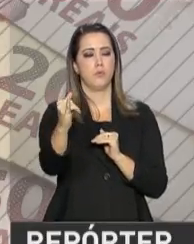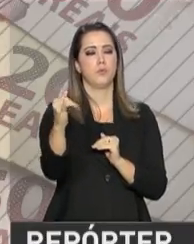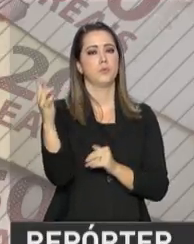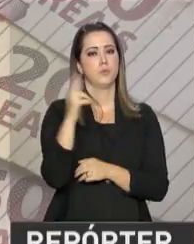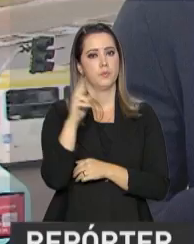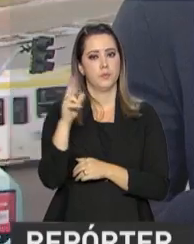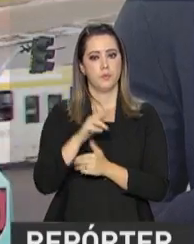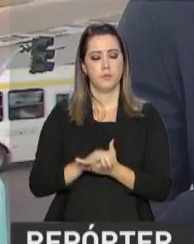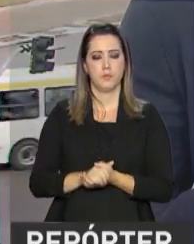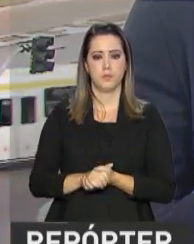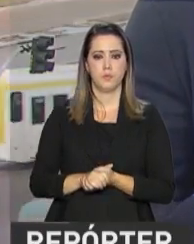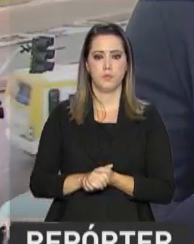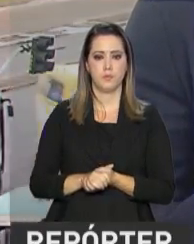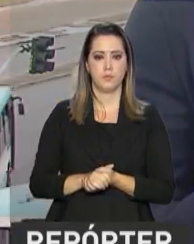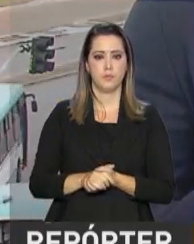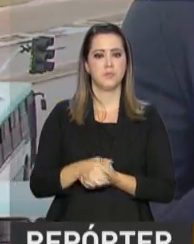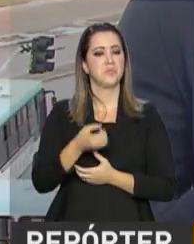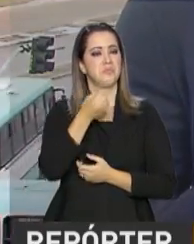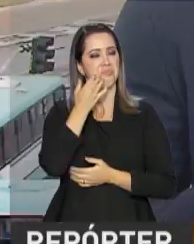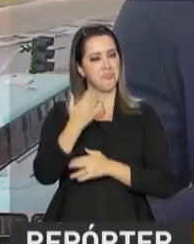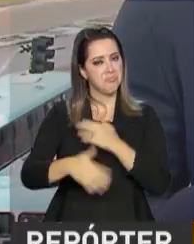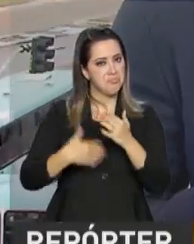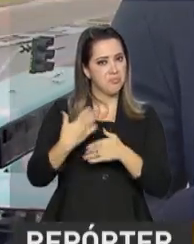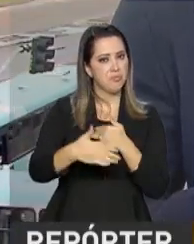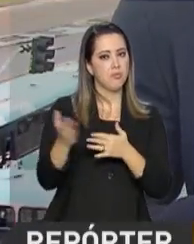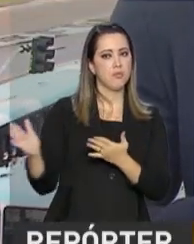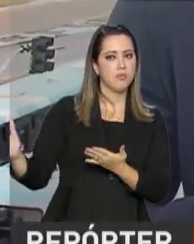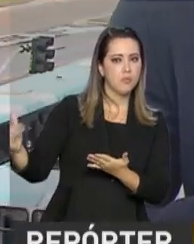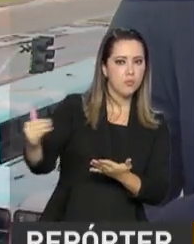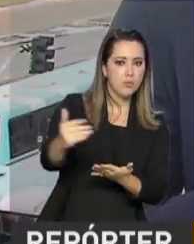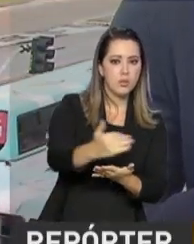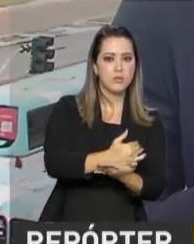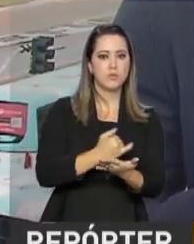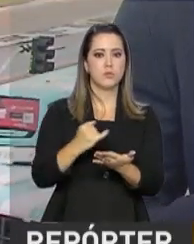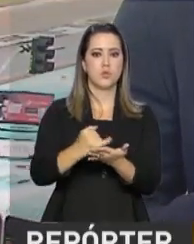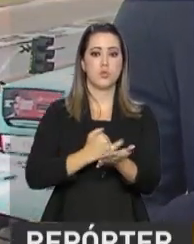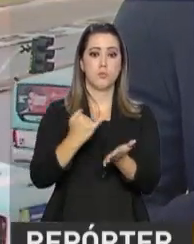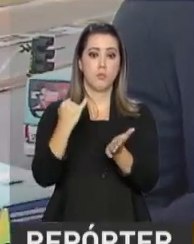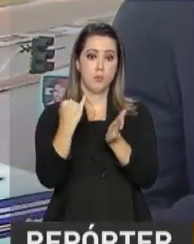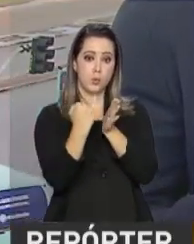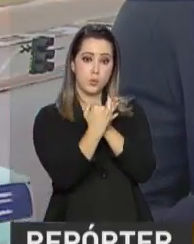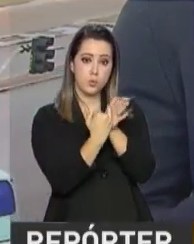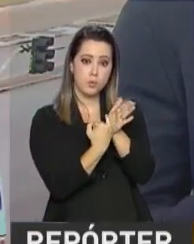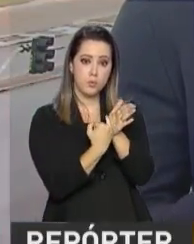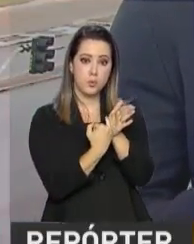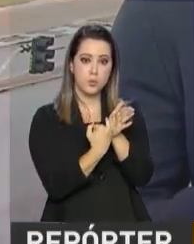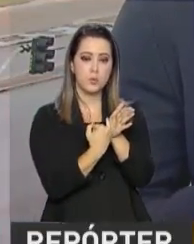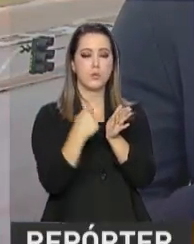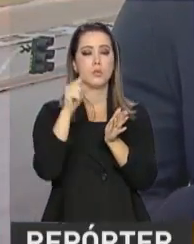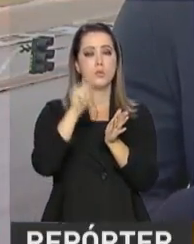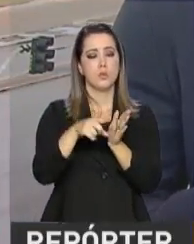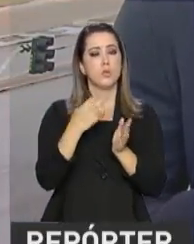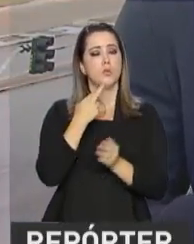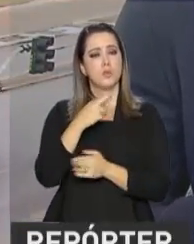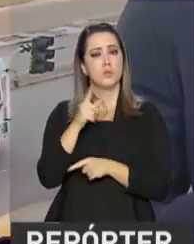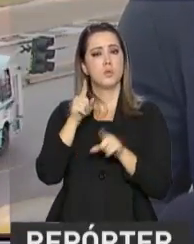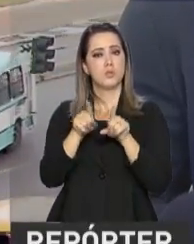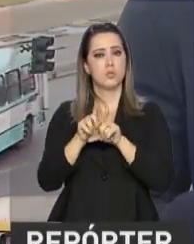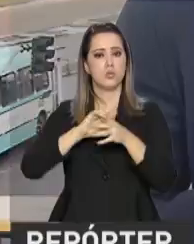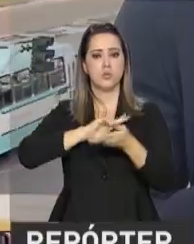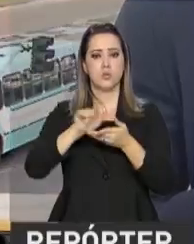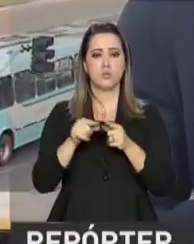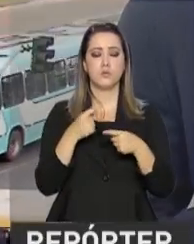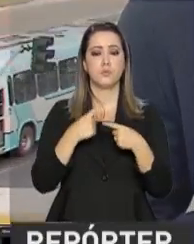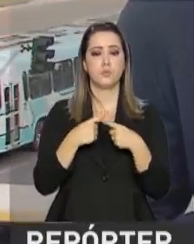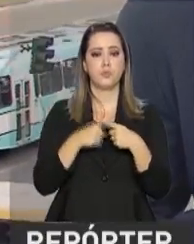R$1,2 trilhão de reais. Esse bom desempenho na arrecadação do ano passado, de acordo com a avaliação do governo, foi resultado de alguns